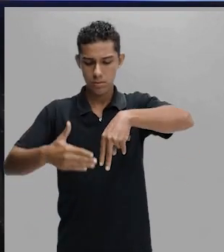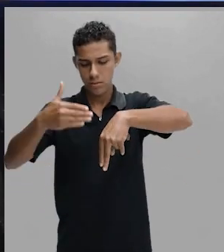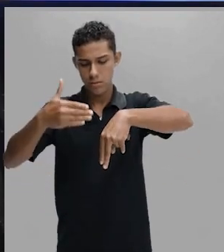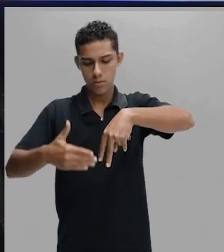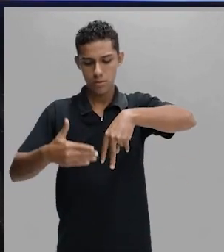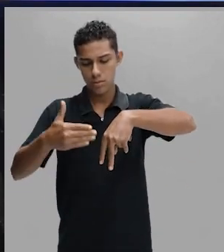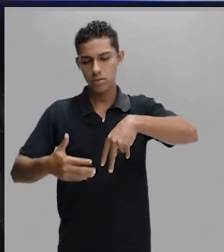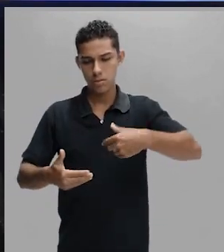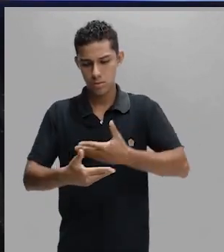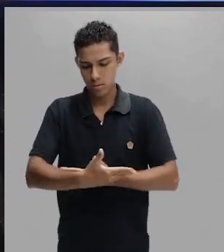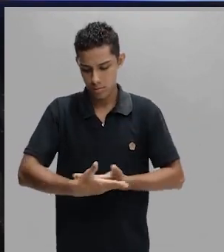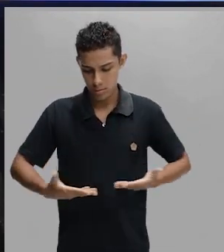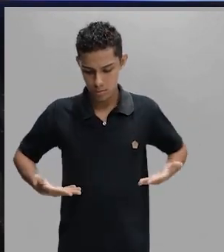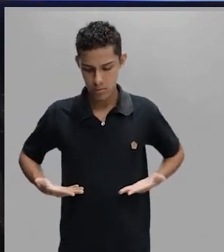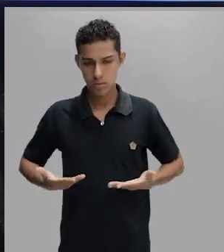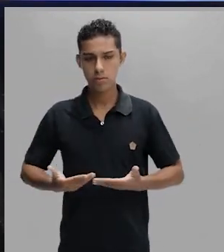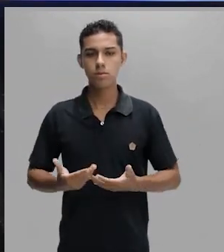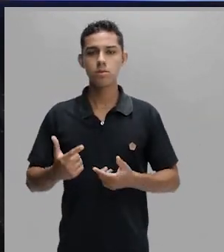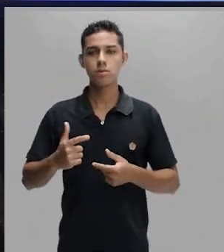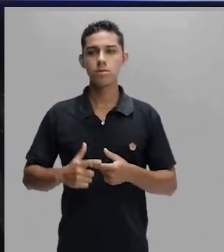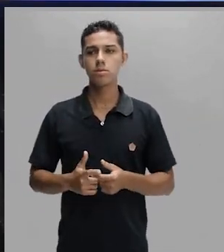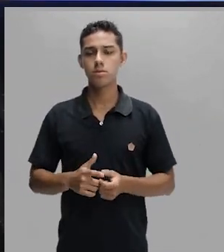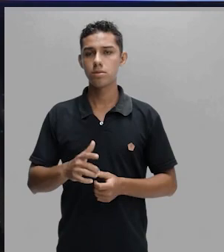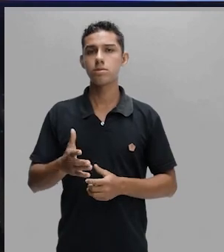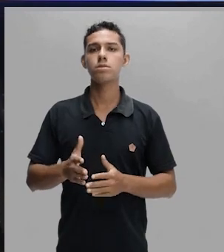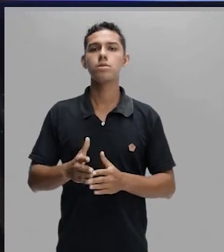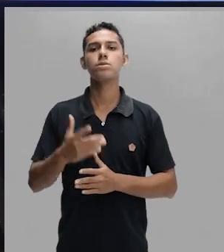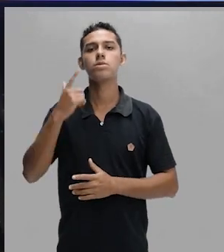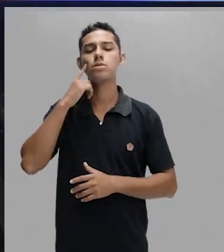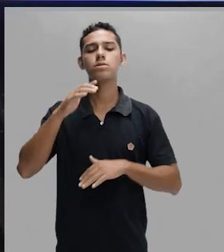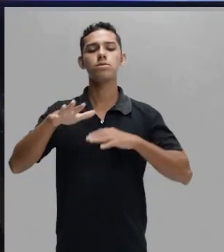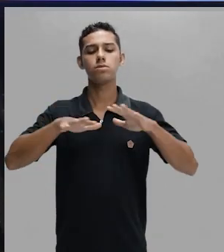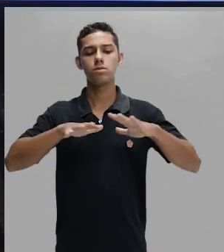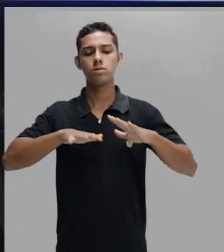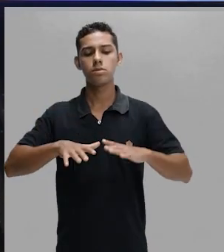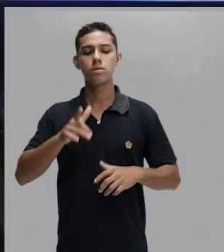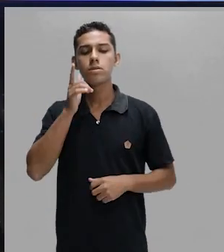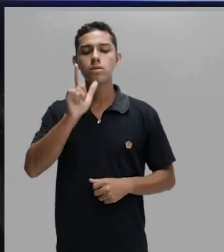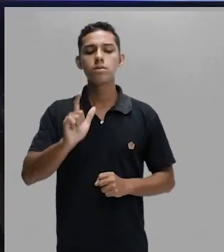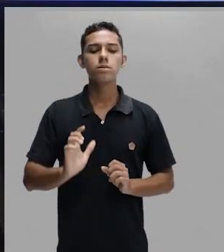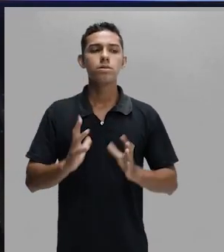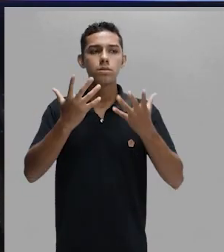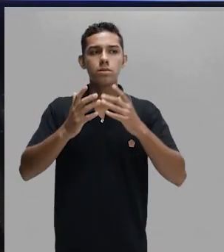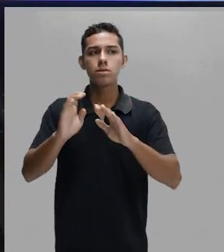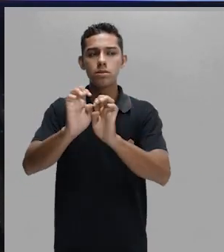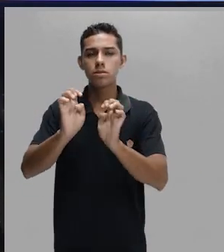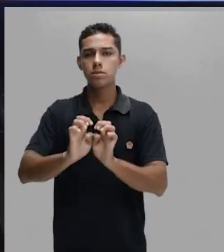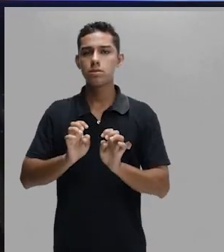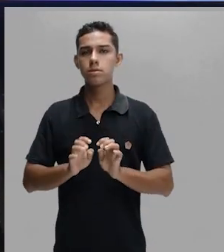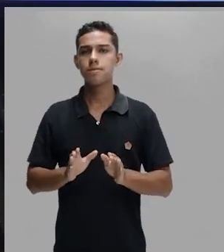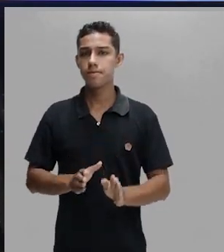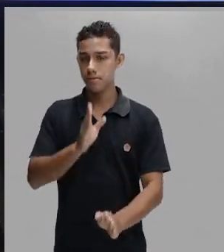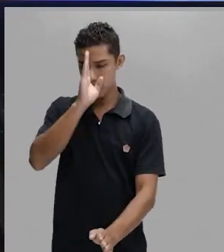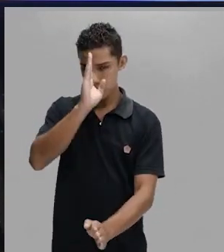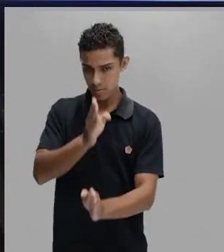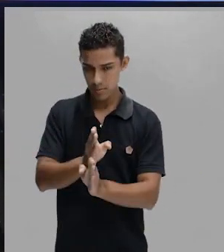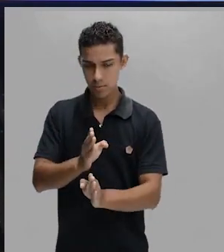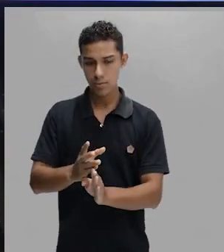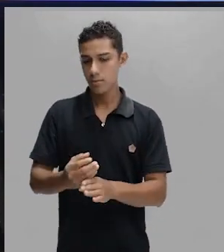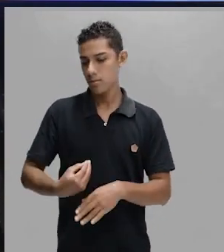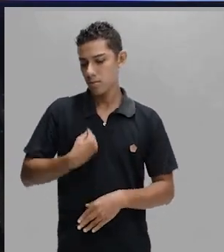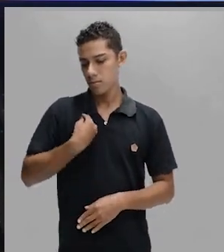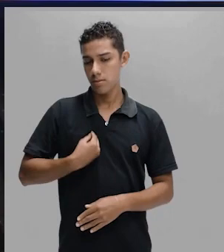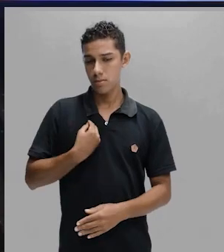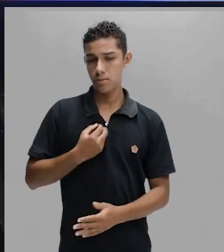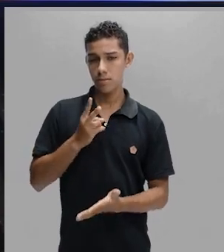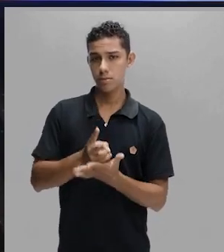Que vocês entendam que os planos são o quê? É por onde esse movimento acontece, por onde essa estrutura desliza, que os eixos eles servem para